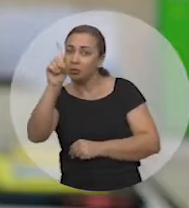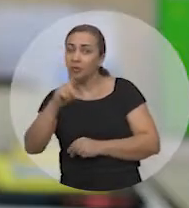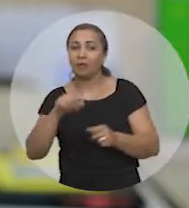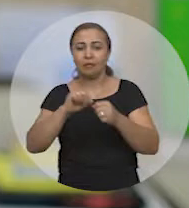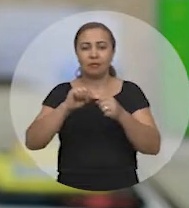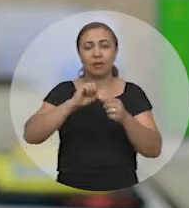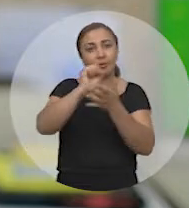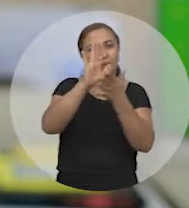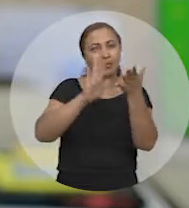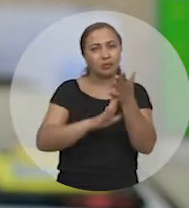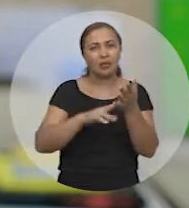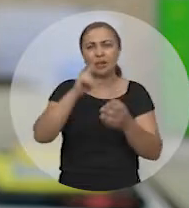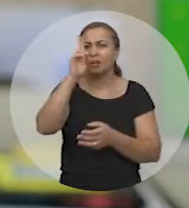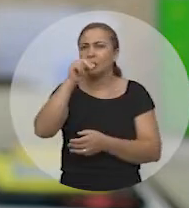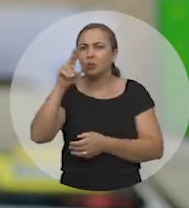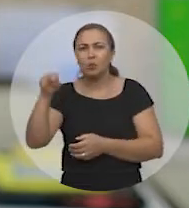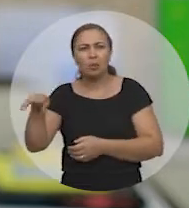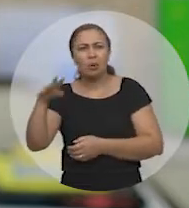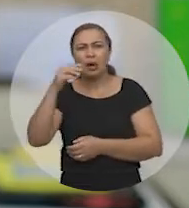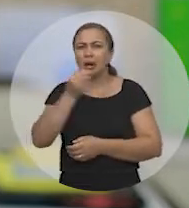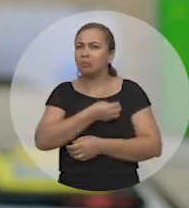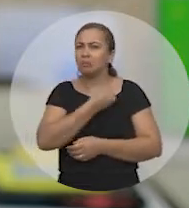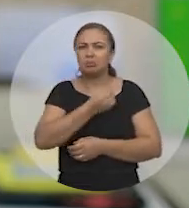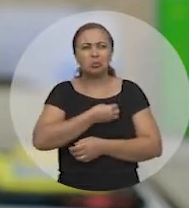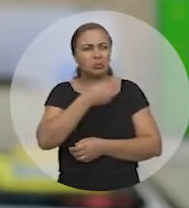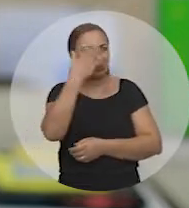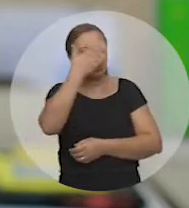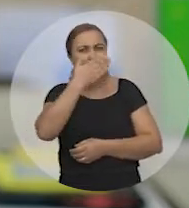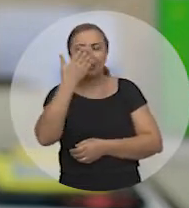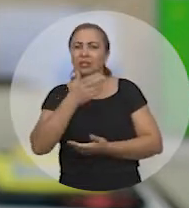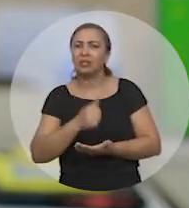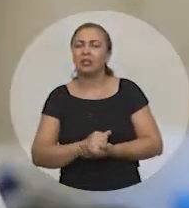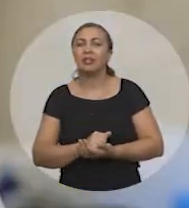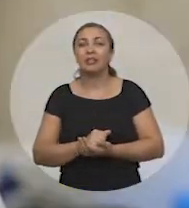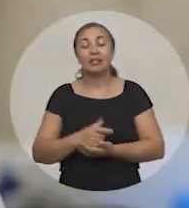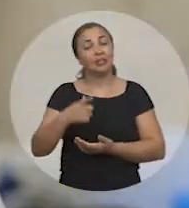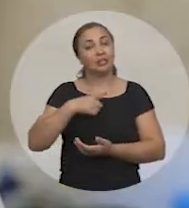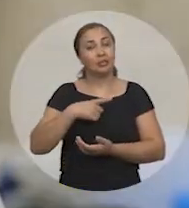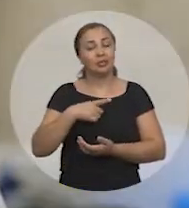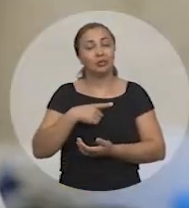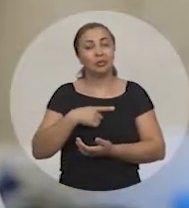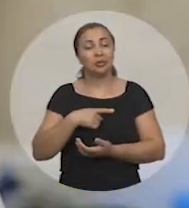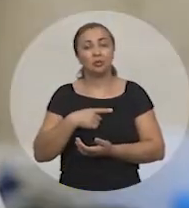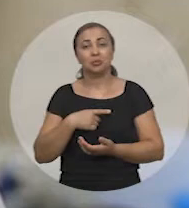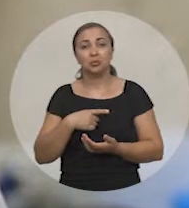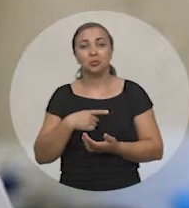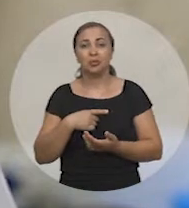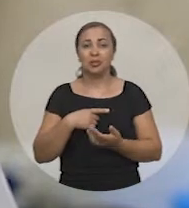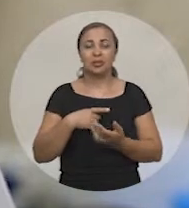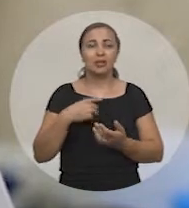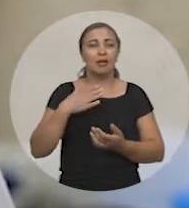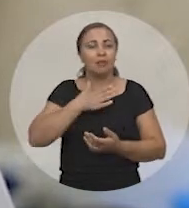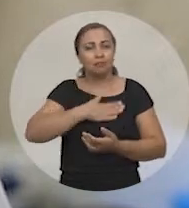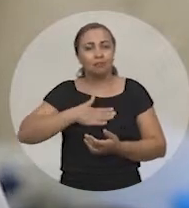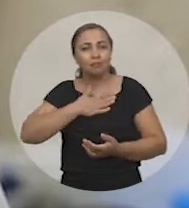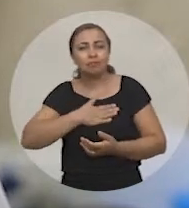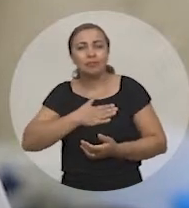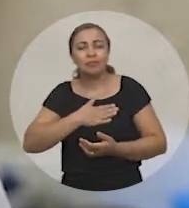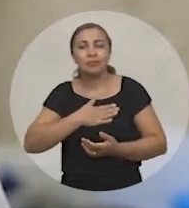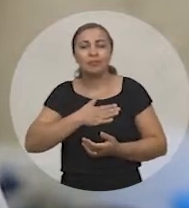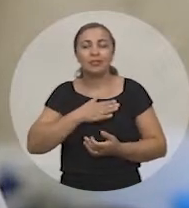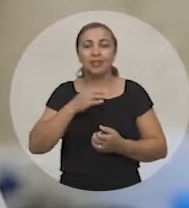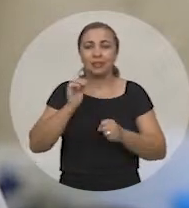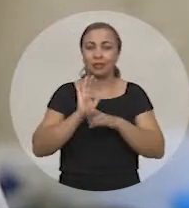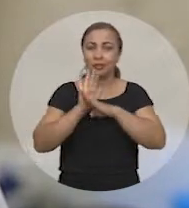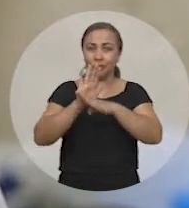desenvolveram uma atividade nunca antes vivida por nenhum de nós tivemos a satisfação